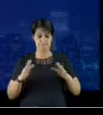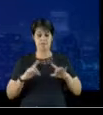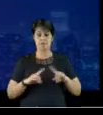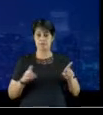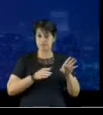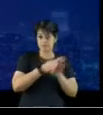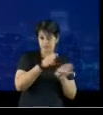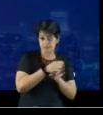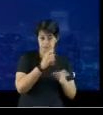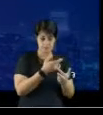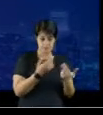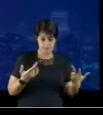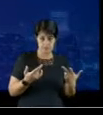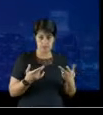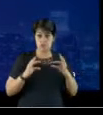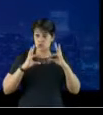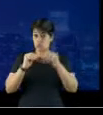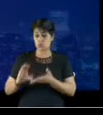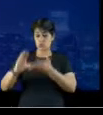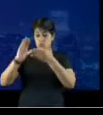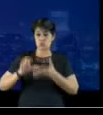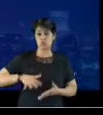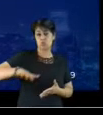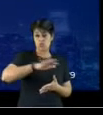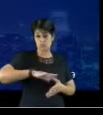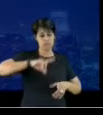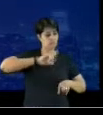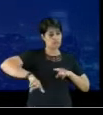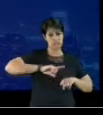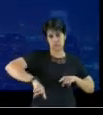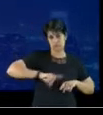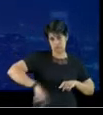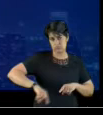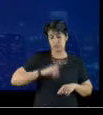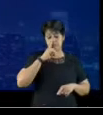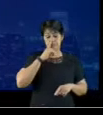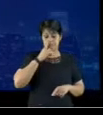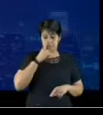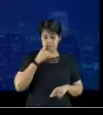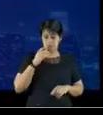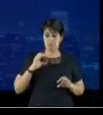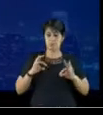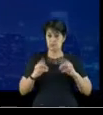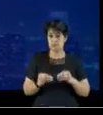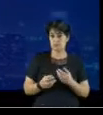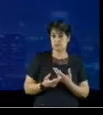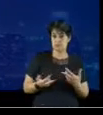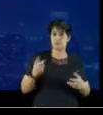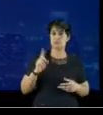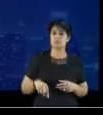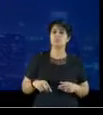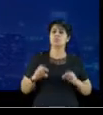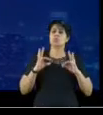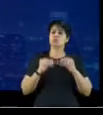conselheiros daquela agência, que optaram por licitar toda a capacidade dessa faixa de uma só vez e